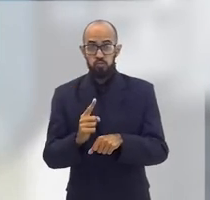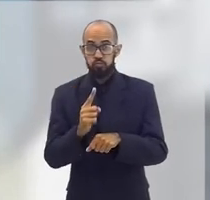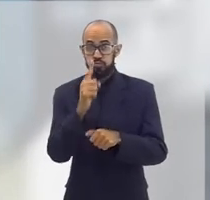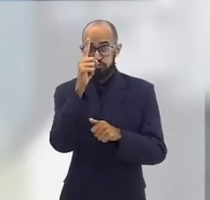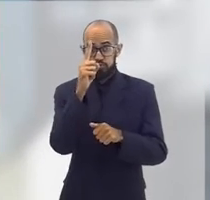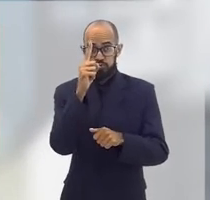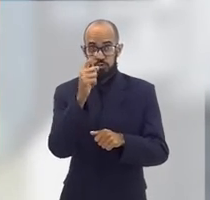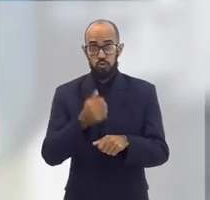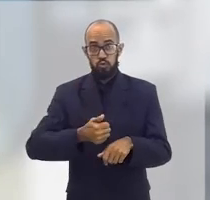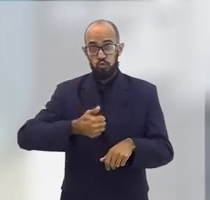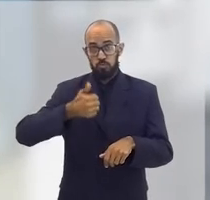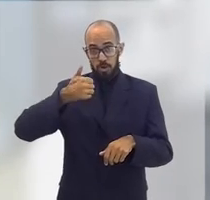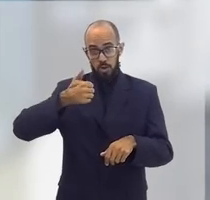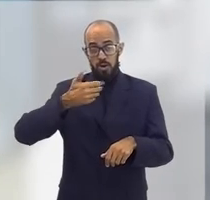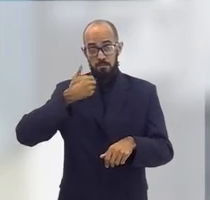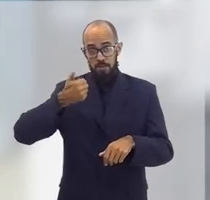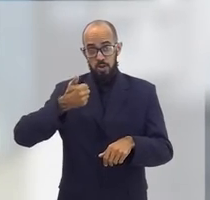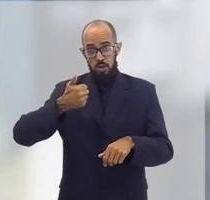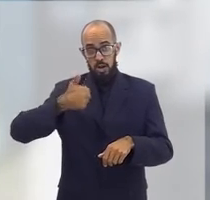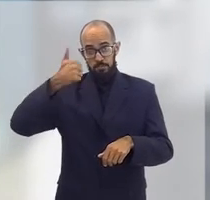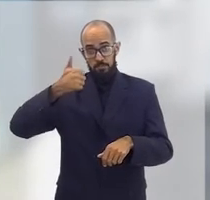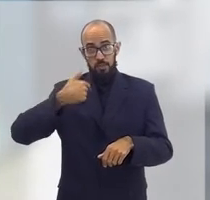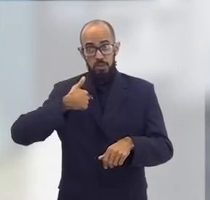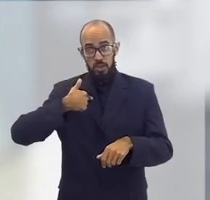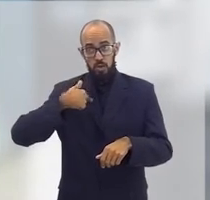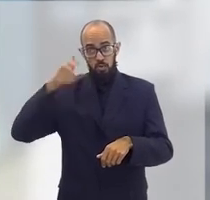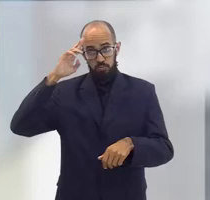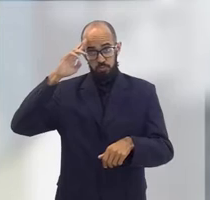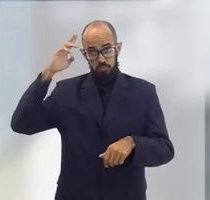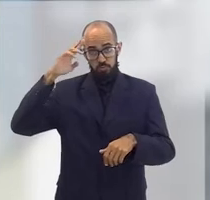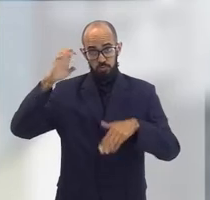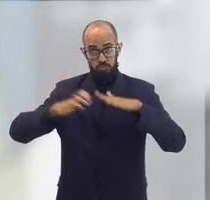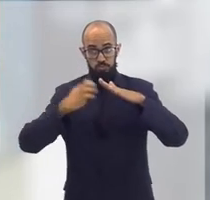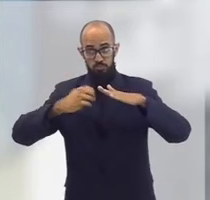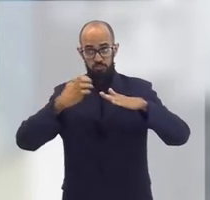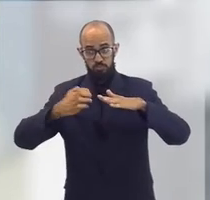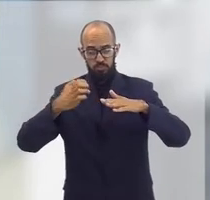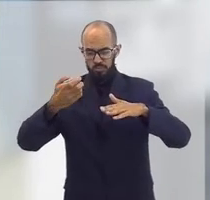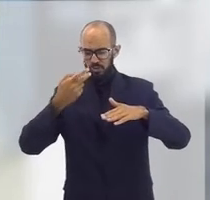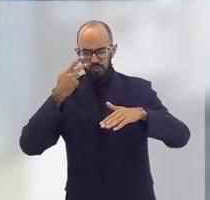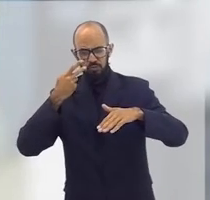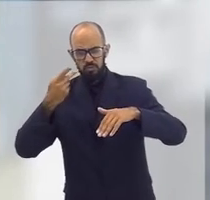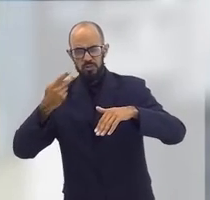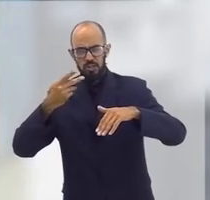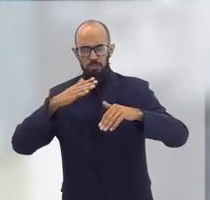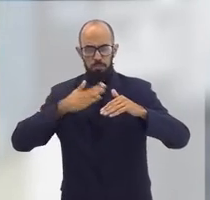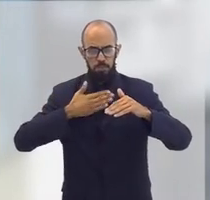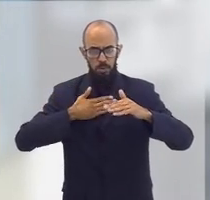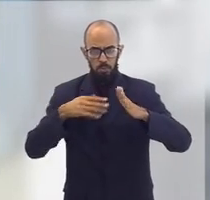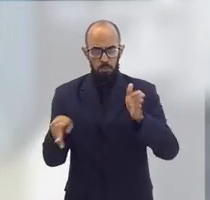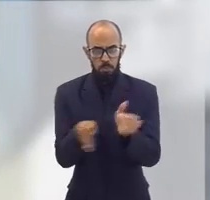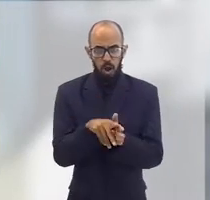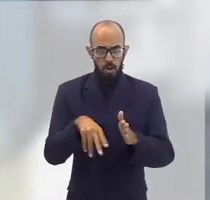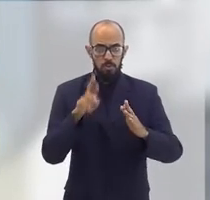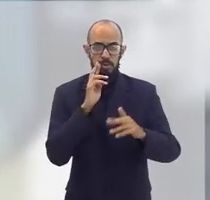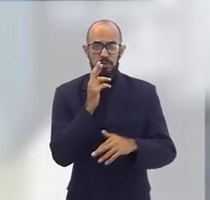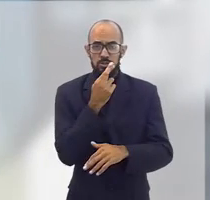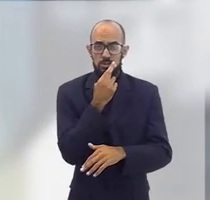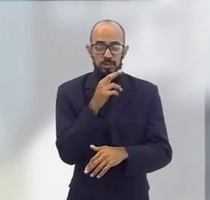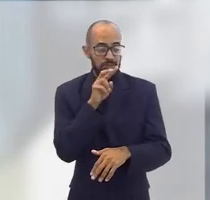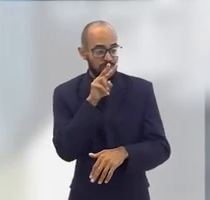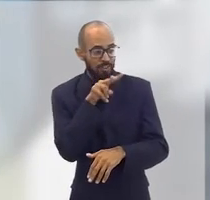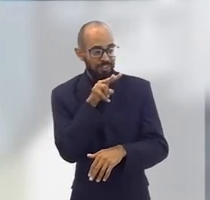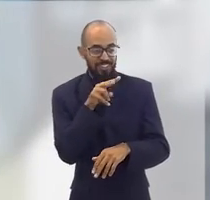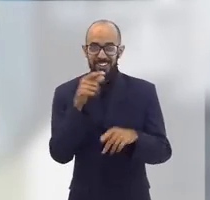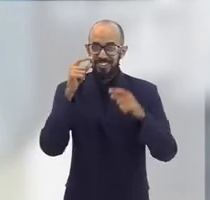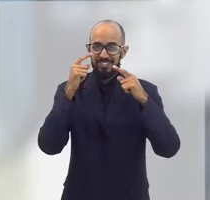agressiva. E eu lembro como empreendedor do setor, de percorrer ali o salão do meu restaurante e de ver